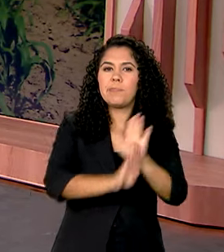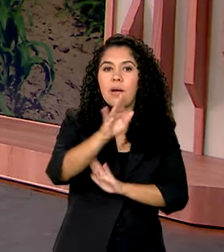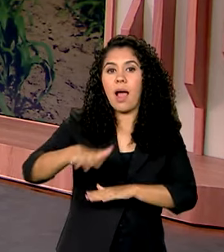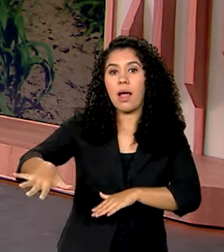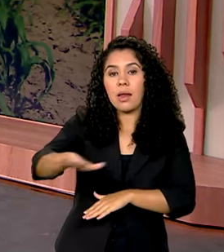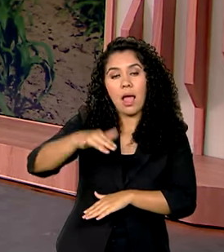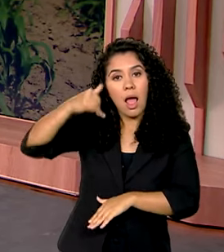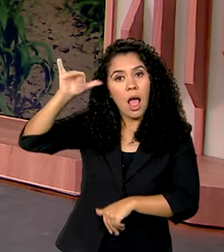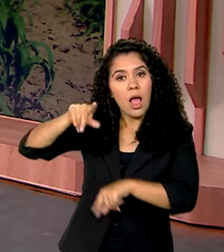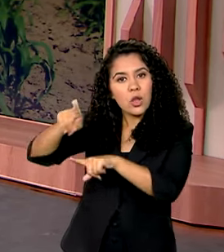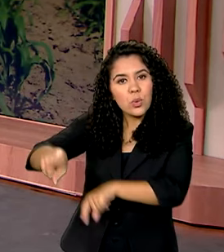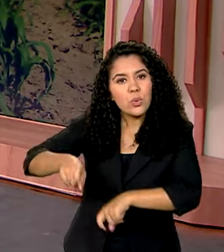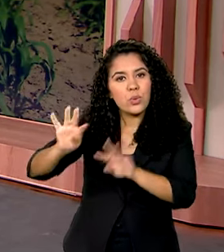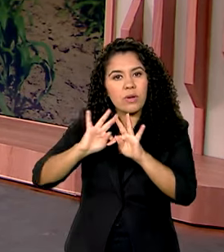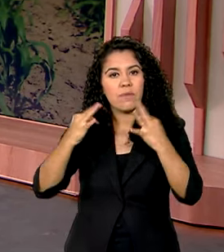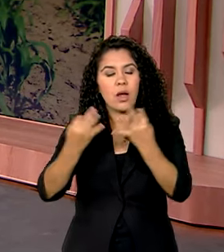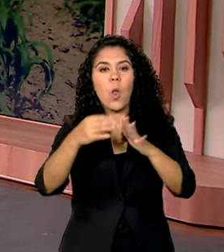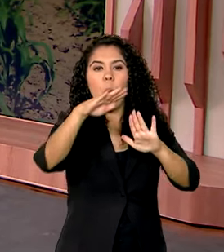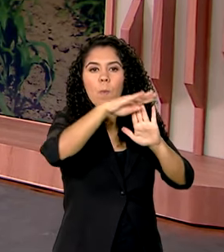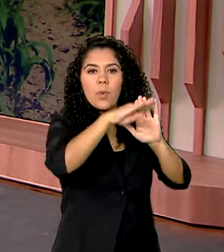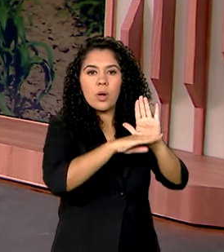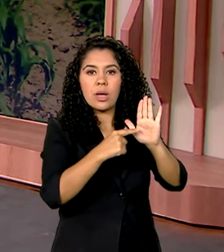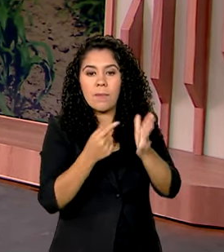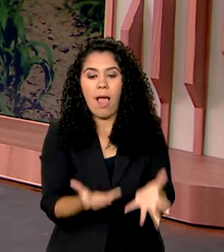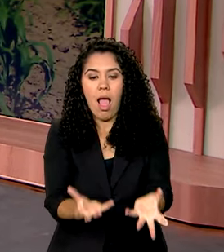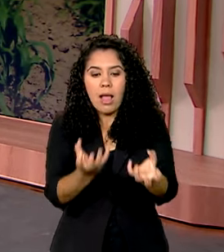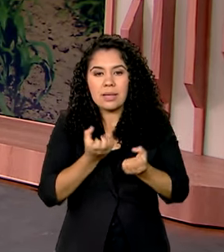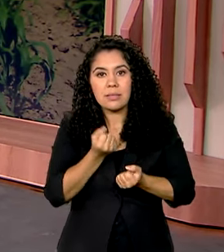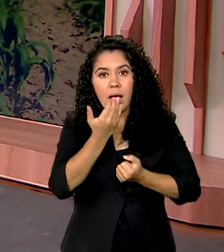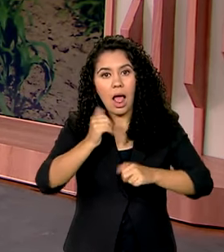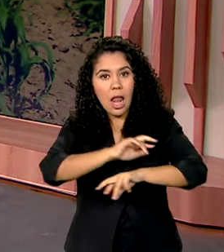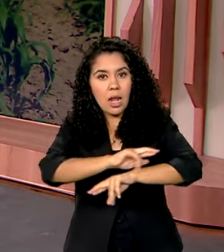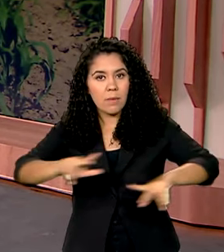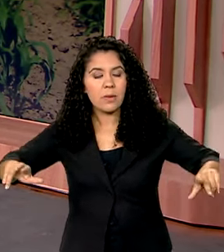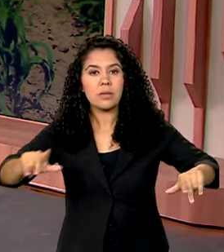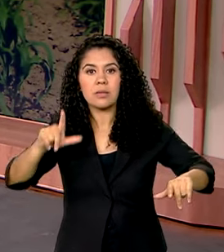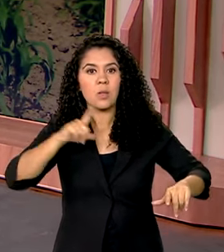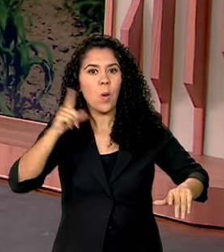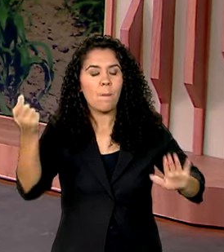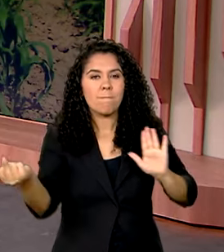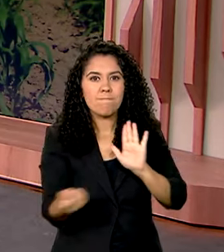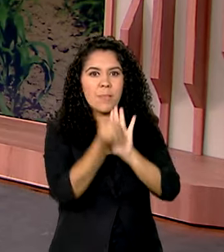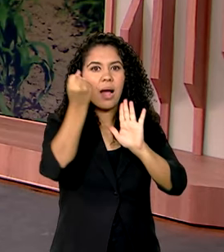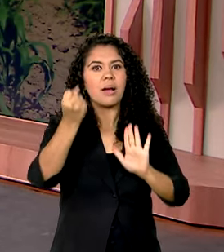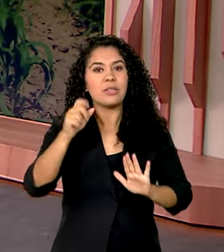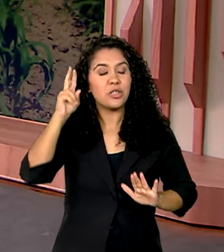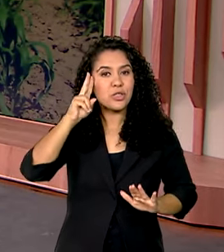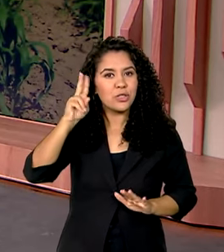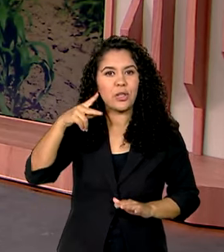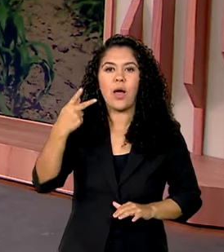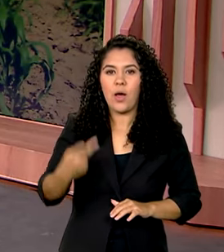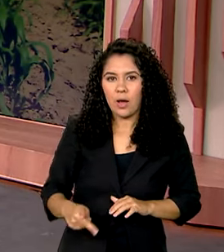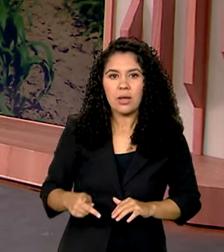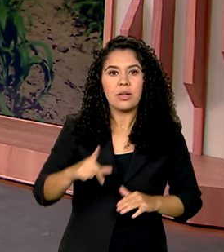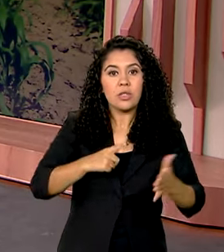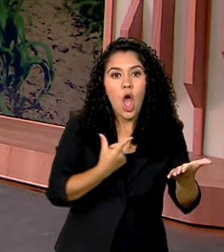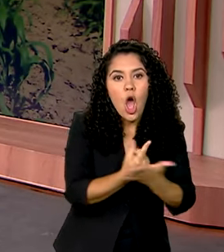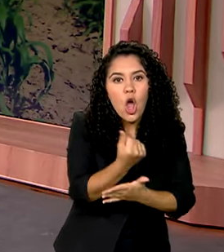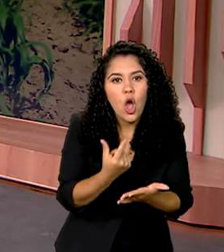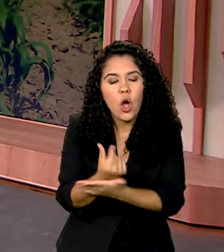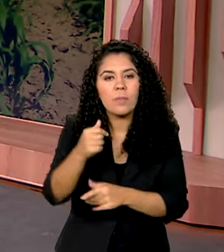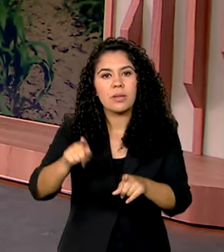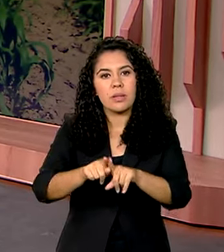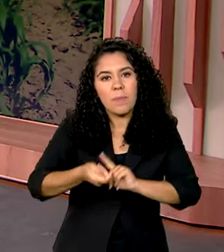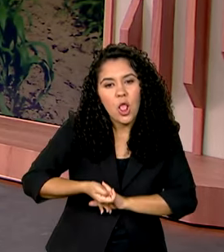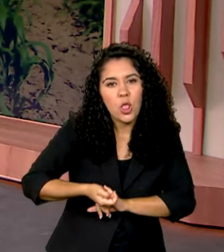agricultura familiar. O programa de aquisição de alimentos registrou o maior valor da história em operações de compras com